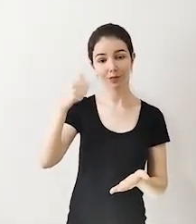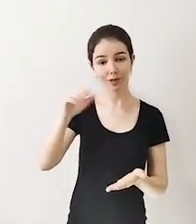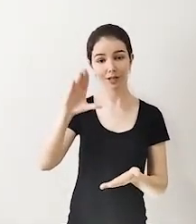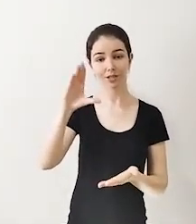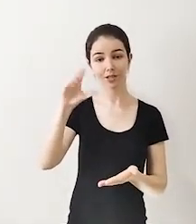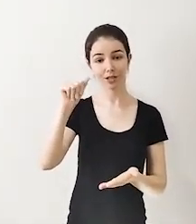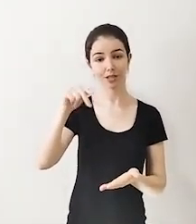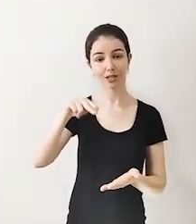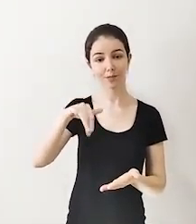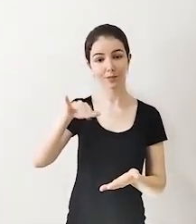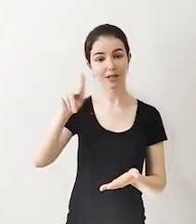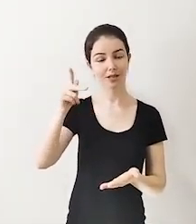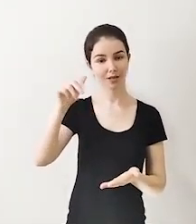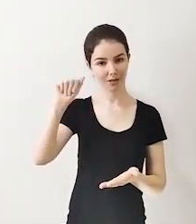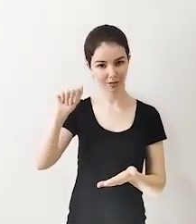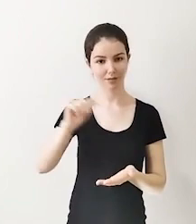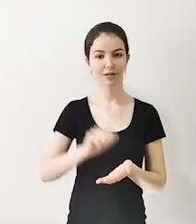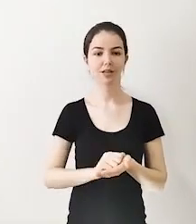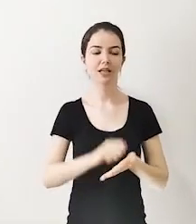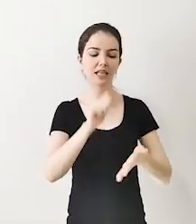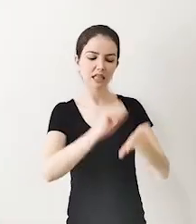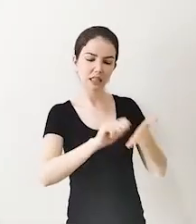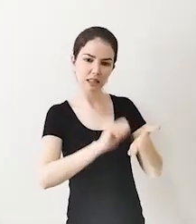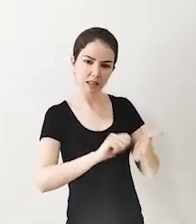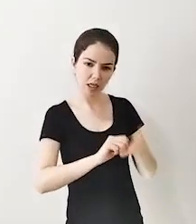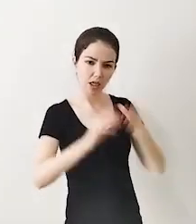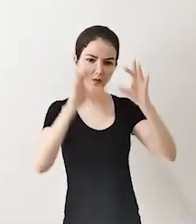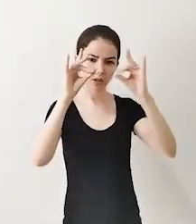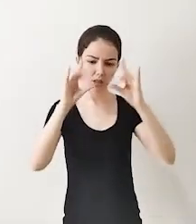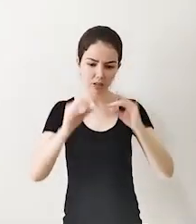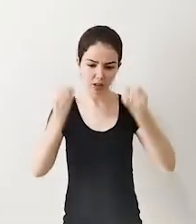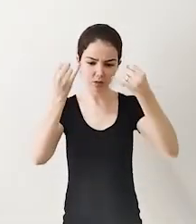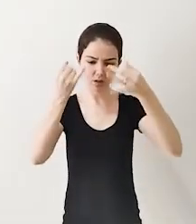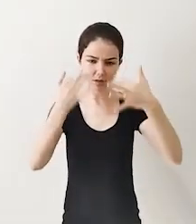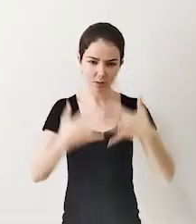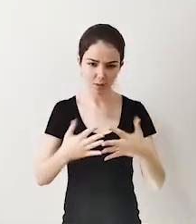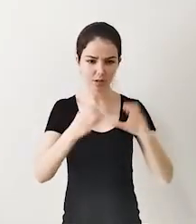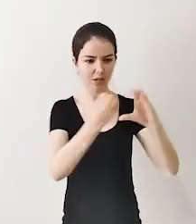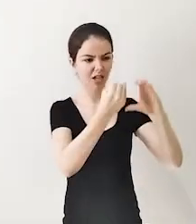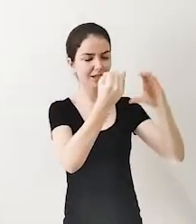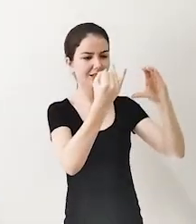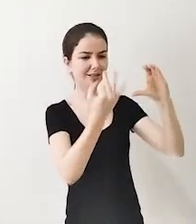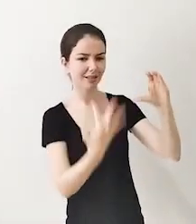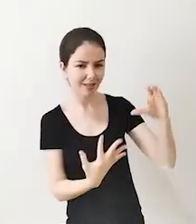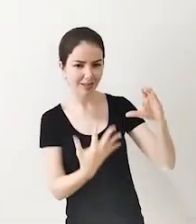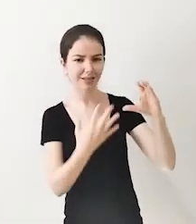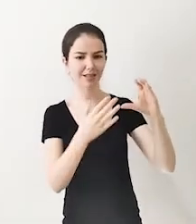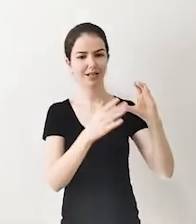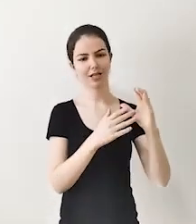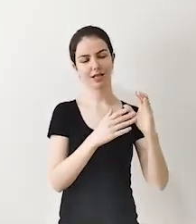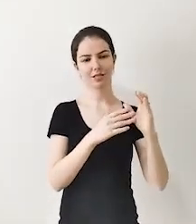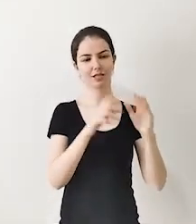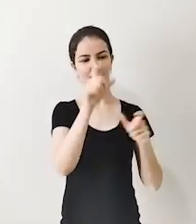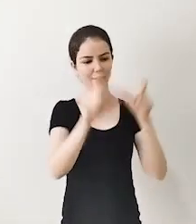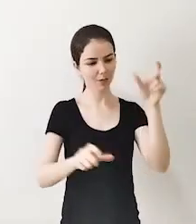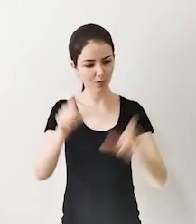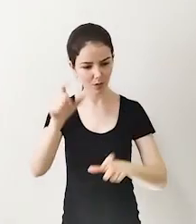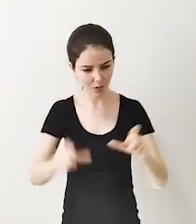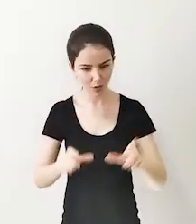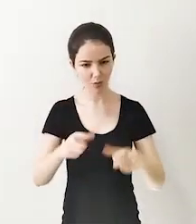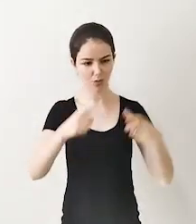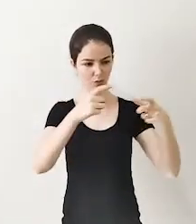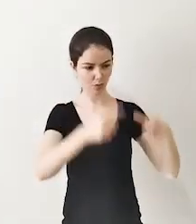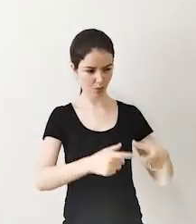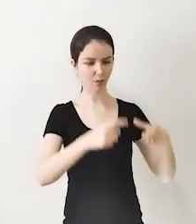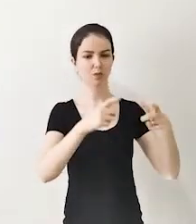na carta ele descreve, isso que a prof comentou, né, no slide anterior, as características das pessoas, do local, da fauna e